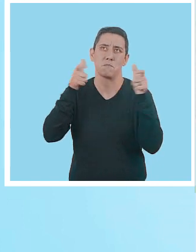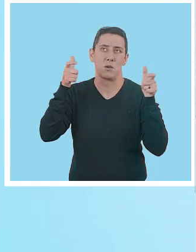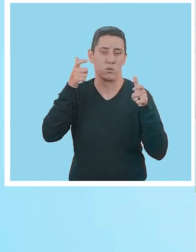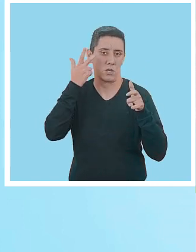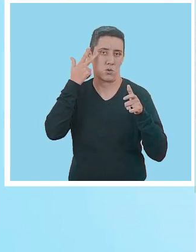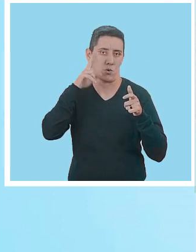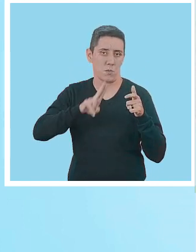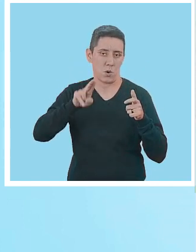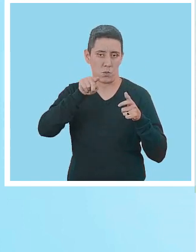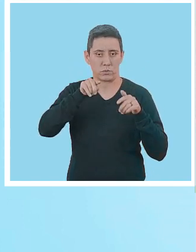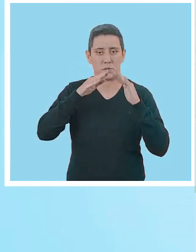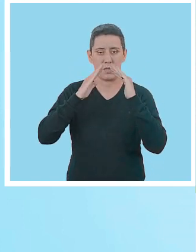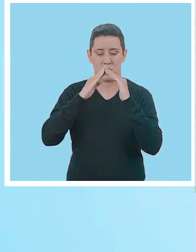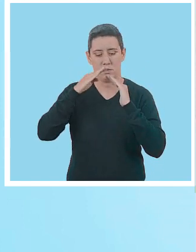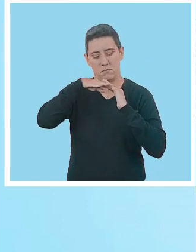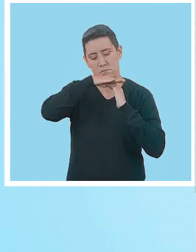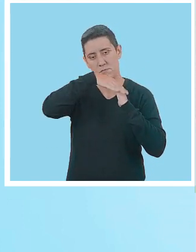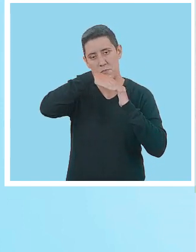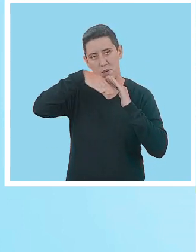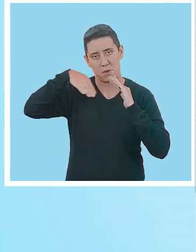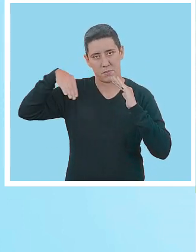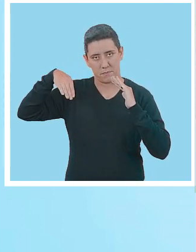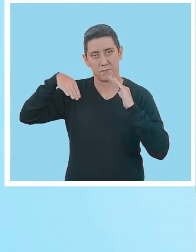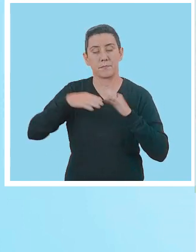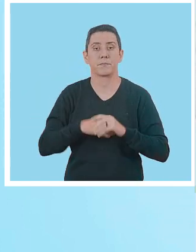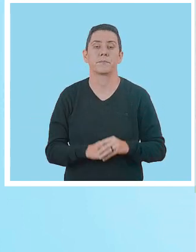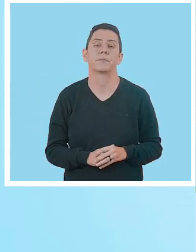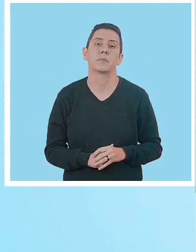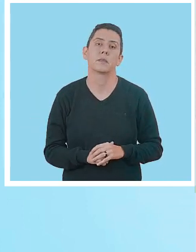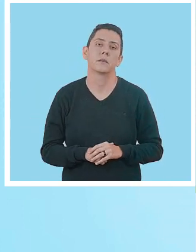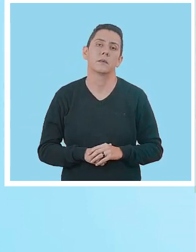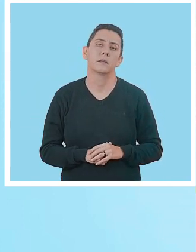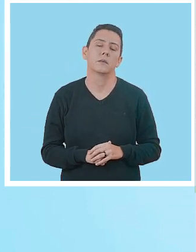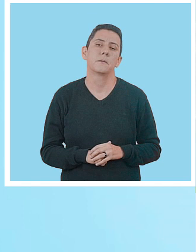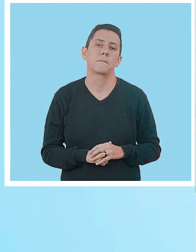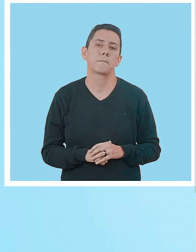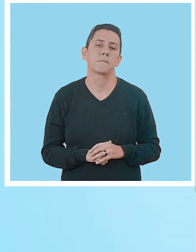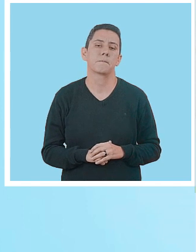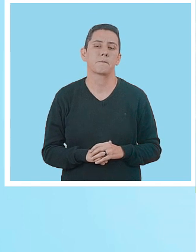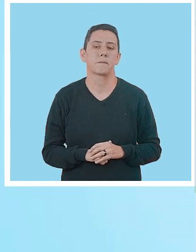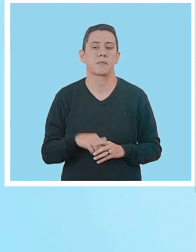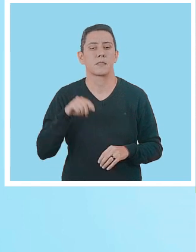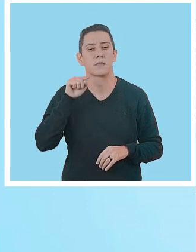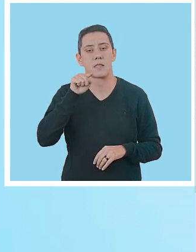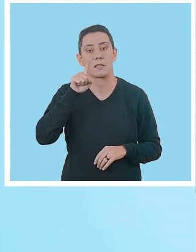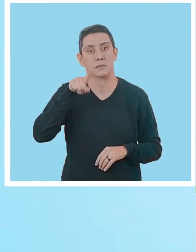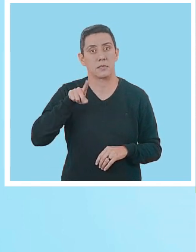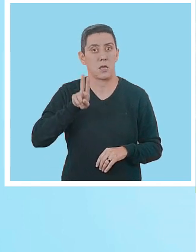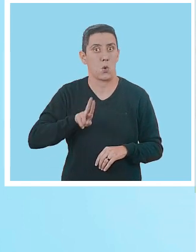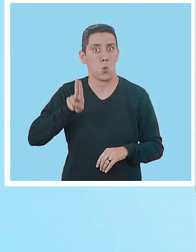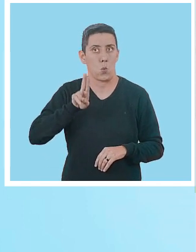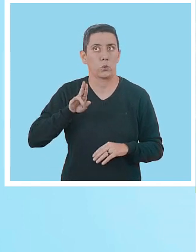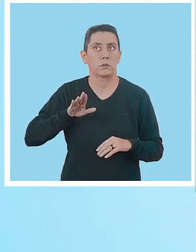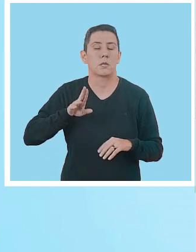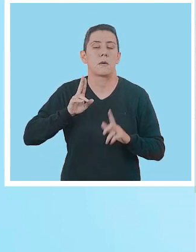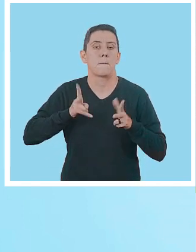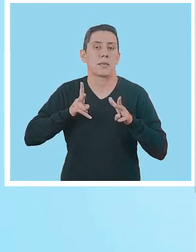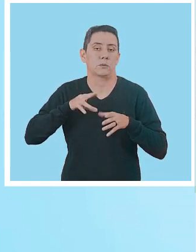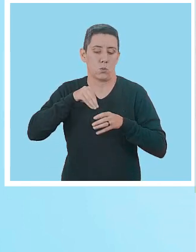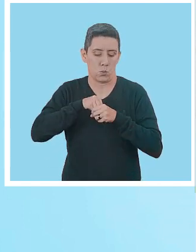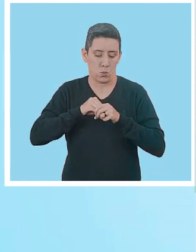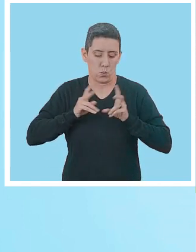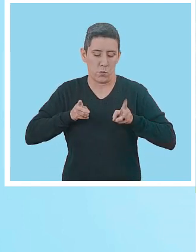e os módulos fotovoltaicos na isso aqui seria no caso o alto consumo não é o consumo local